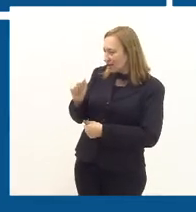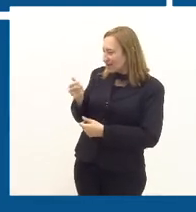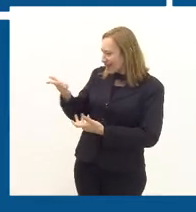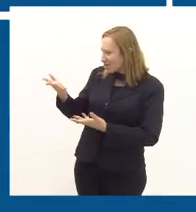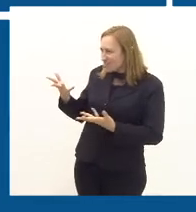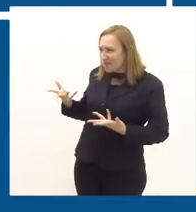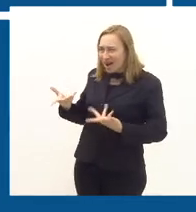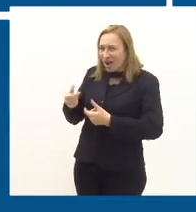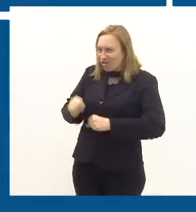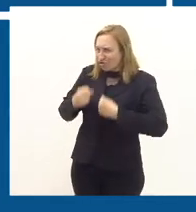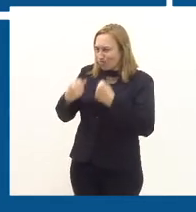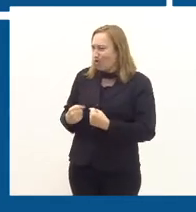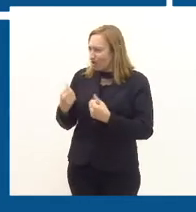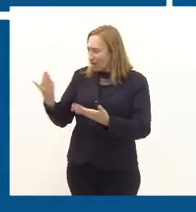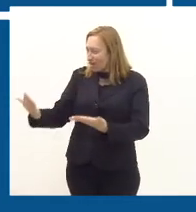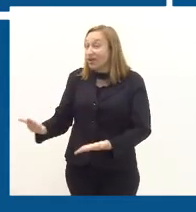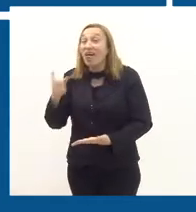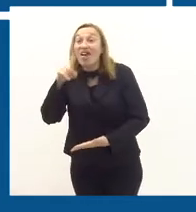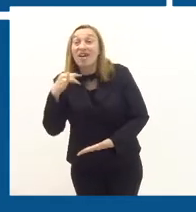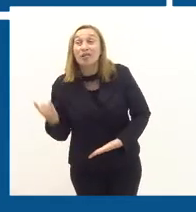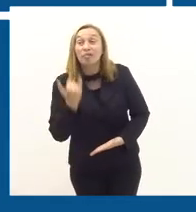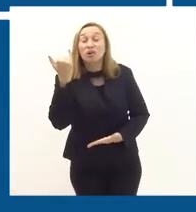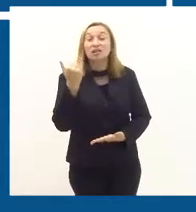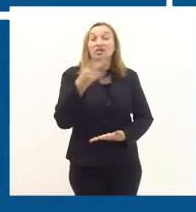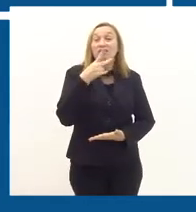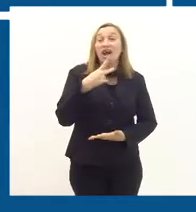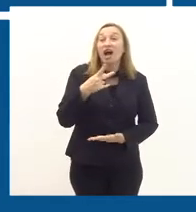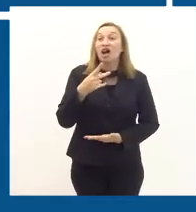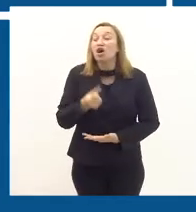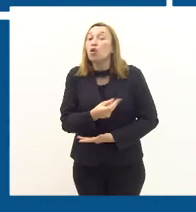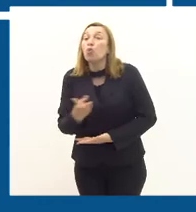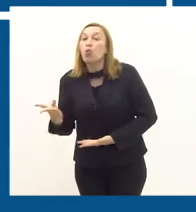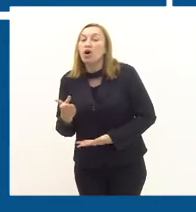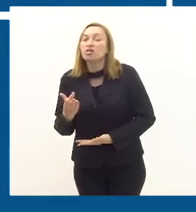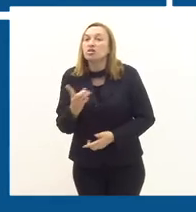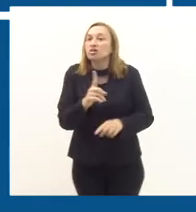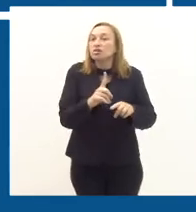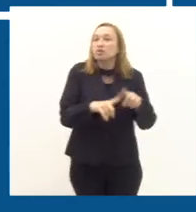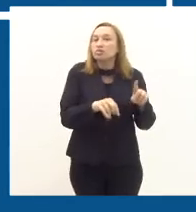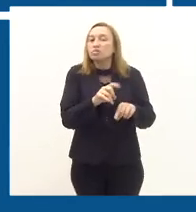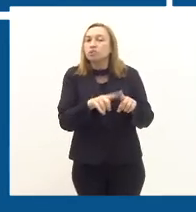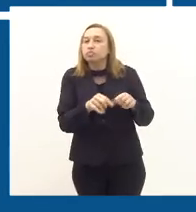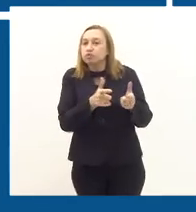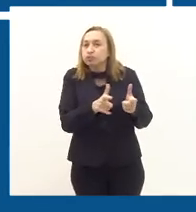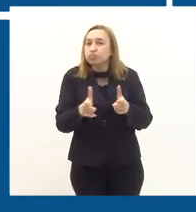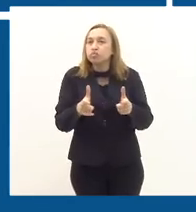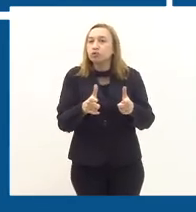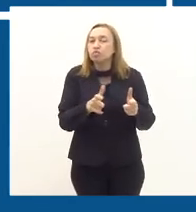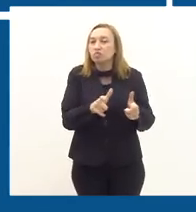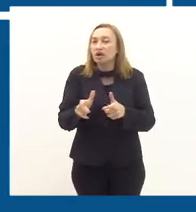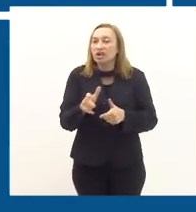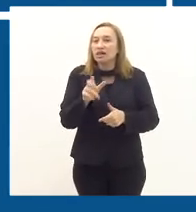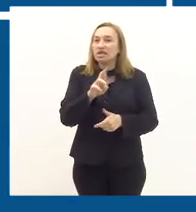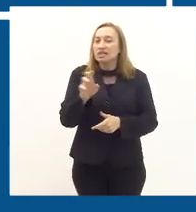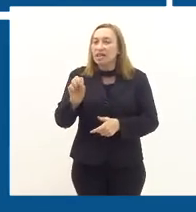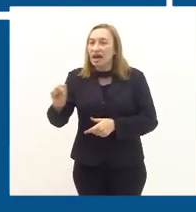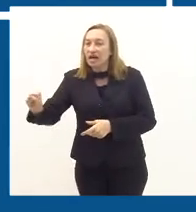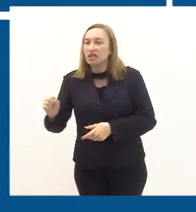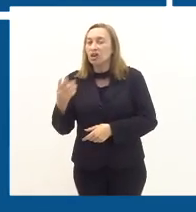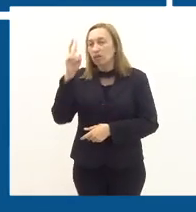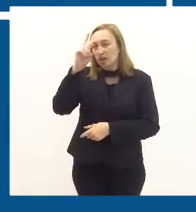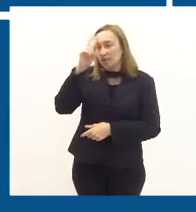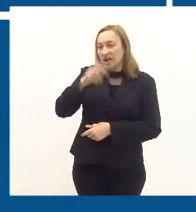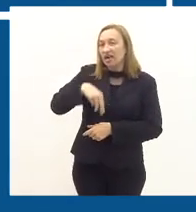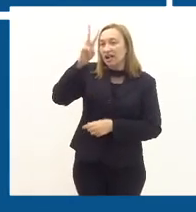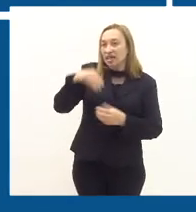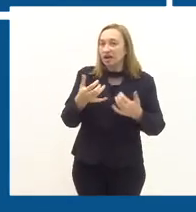poderosa. É muito importante a gente dizer o quanto esse equipamento na região serrana, porque eu me lembro bem, né, quem atendia